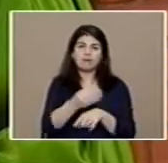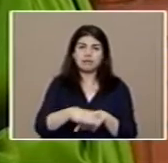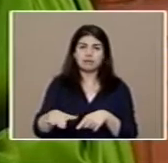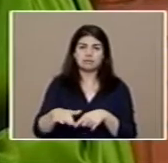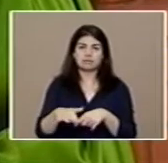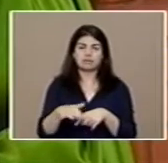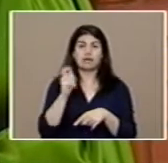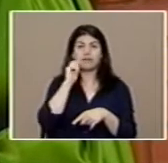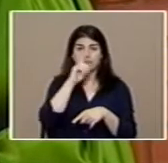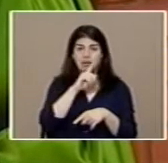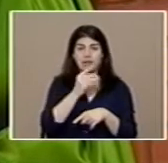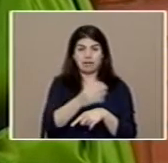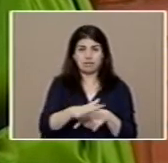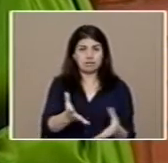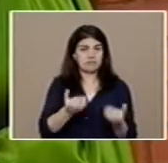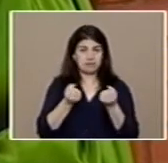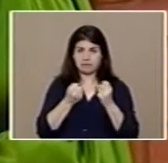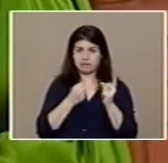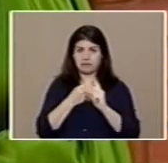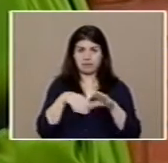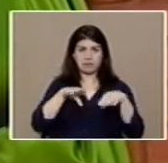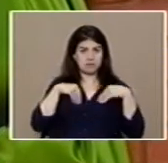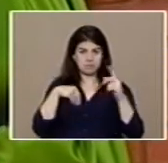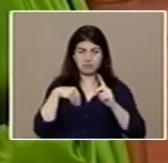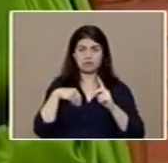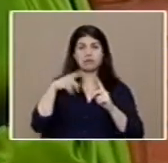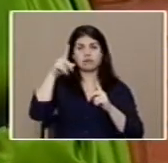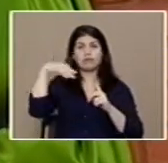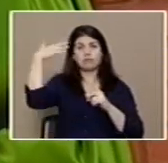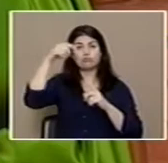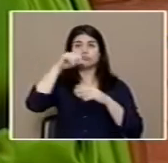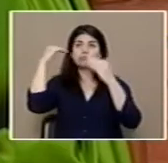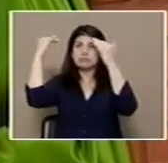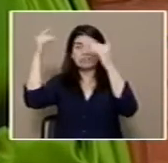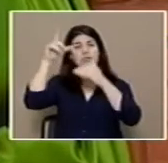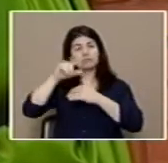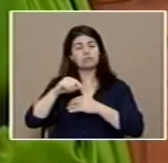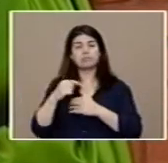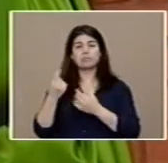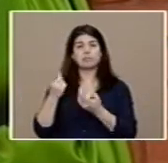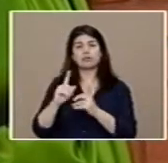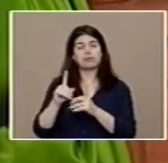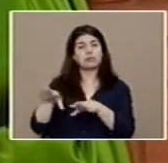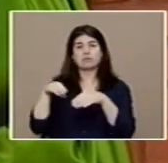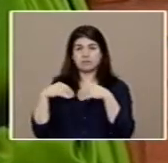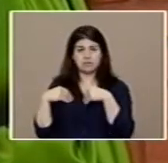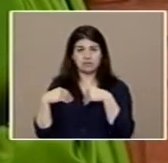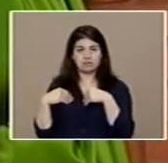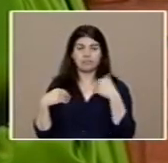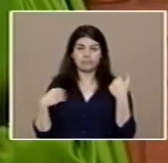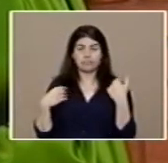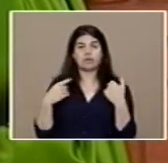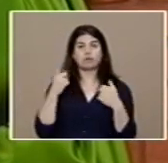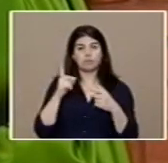não entrará nele e abraçando as começou a abençoá-las impondo as mãos